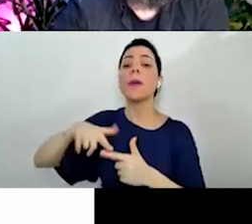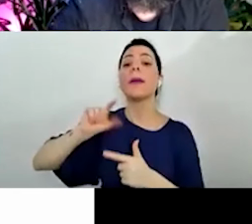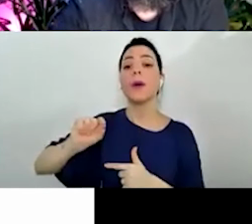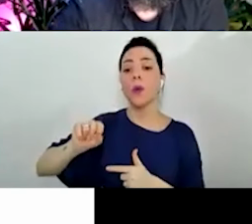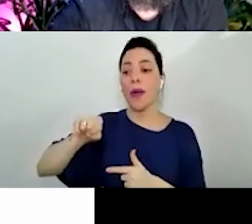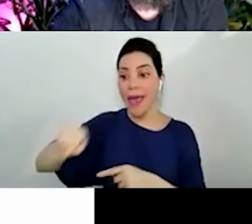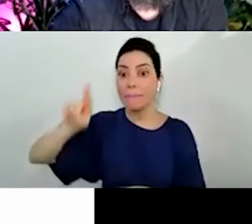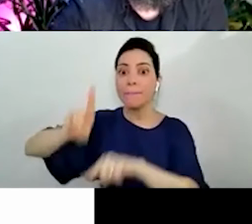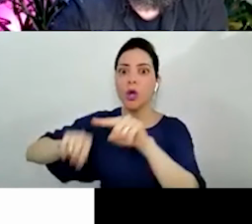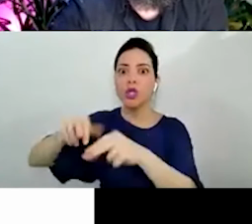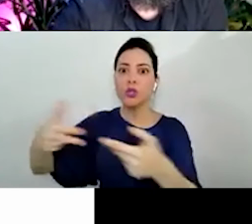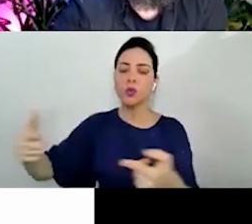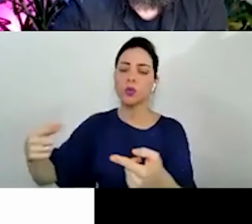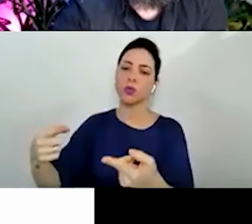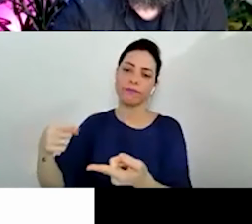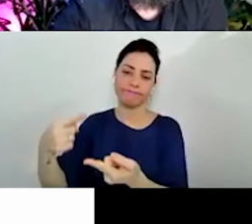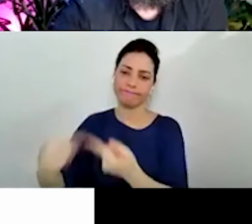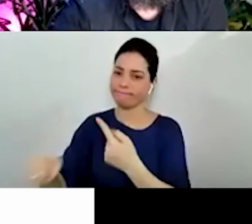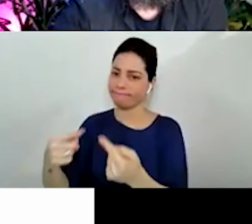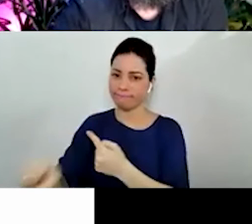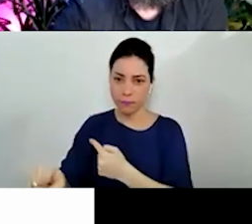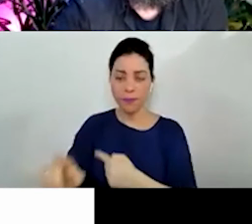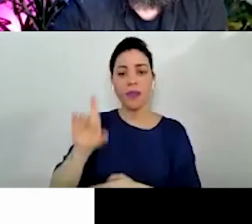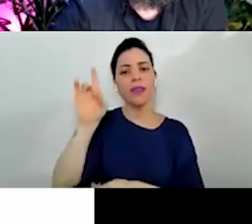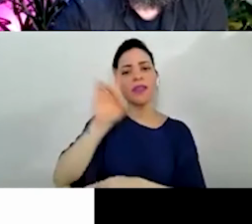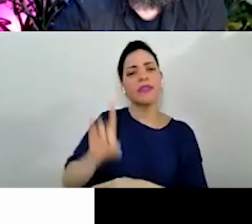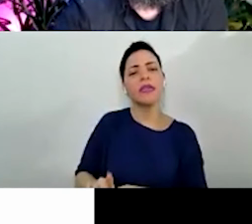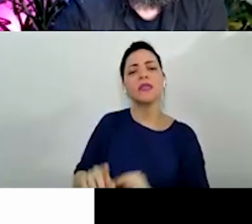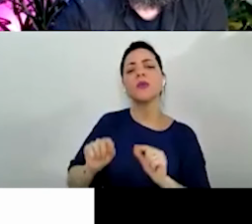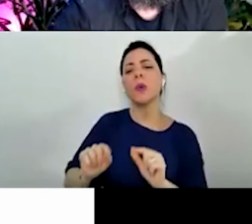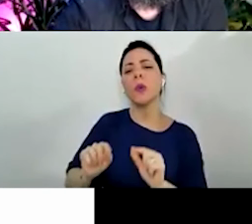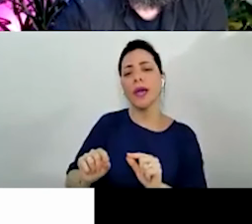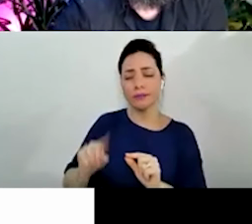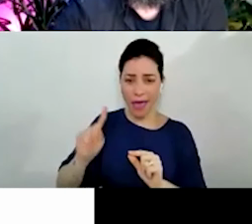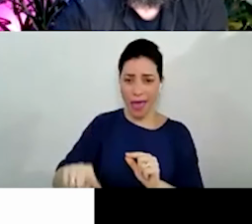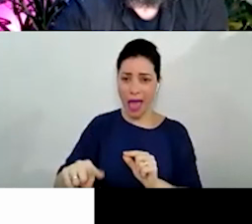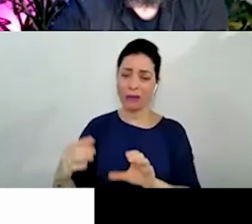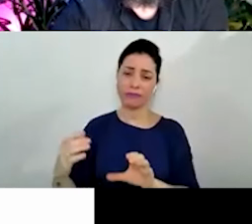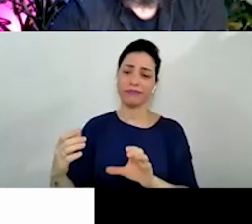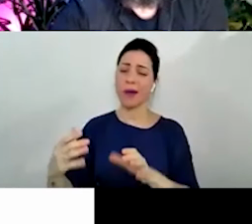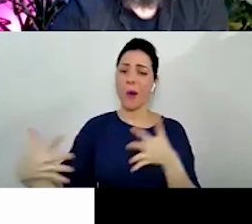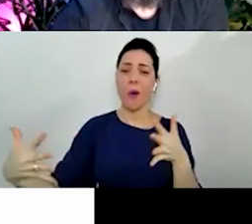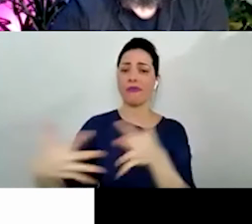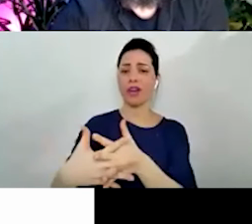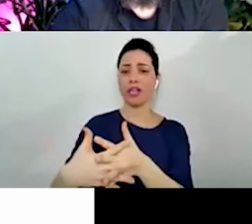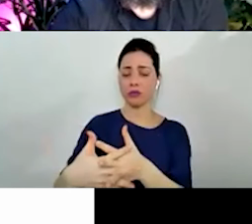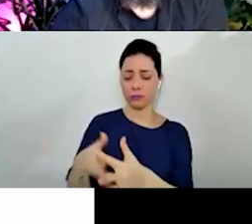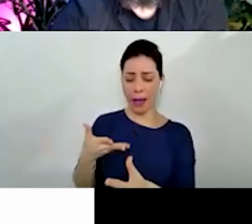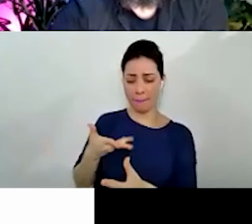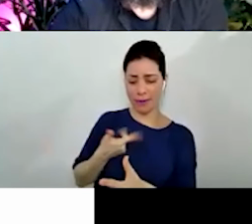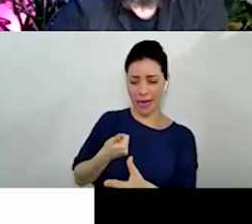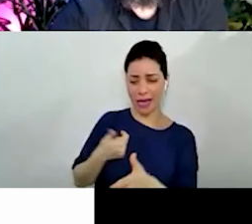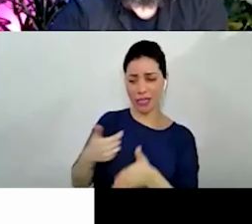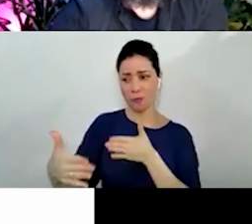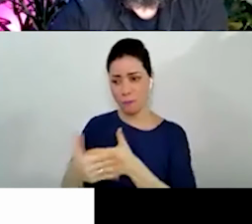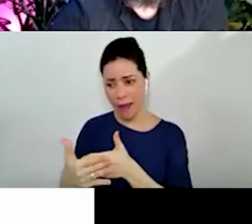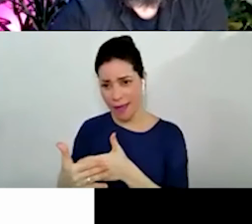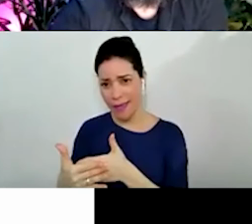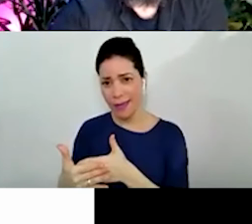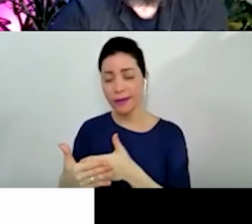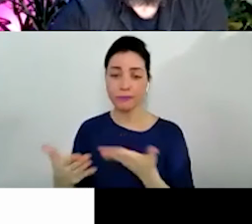a deficiência nesse sentido ele acaba acaba sendo um conflito entre a habilidade que a pessoa tem a barreira que ela em